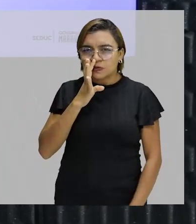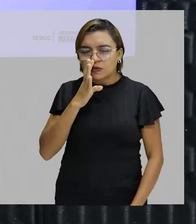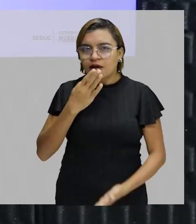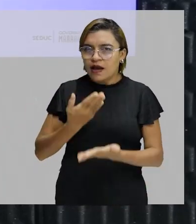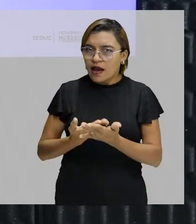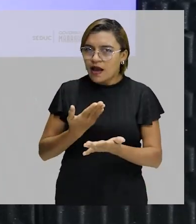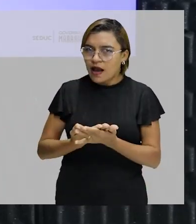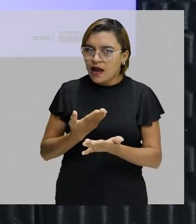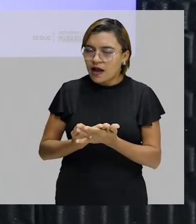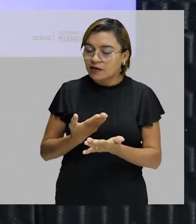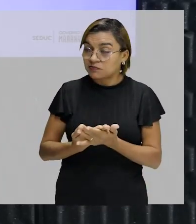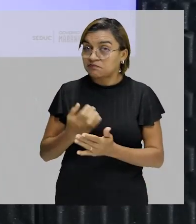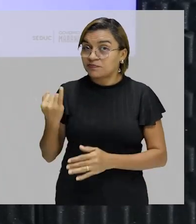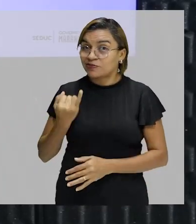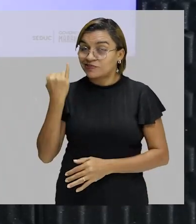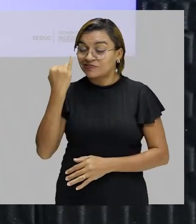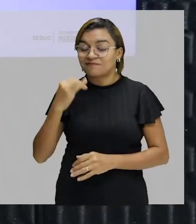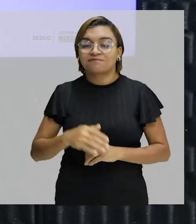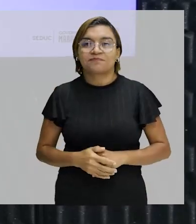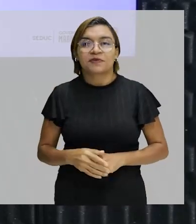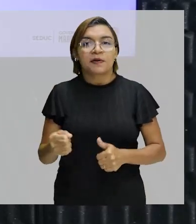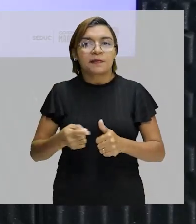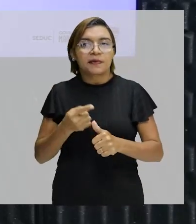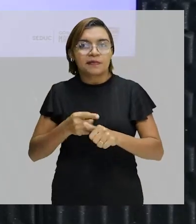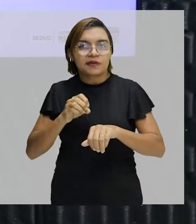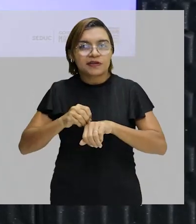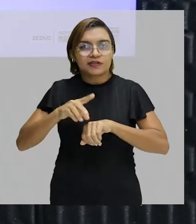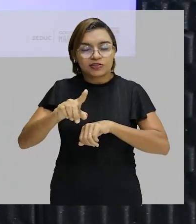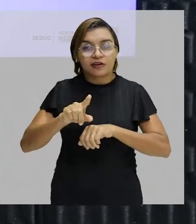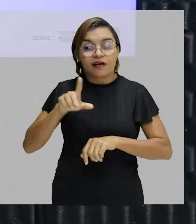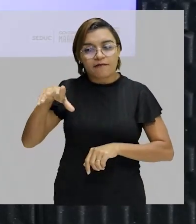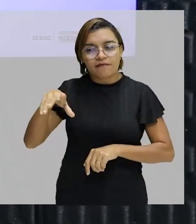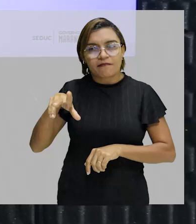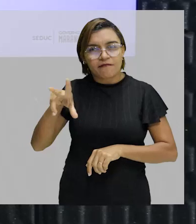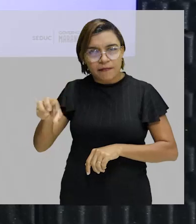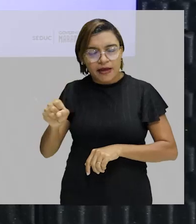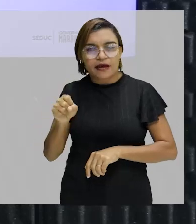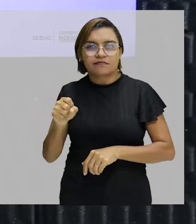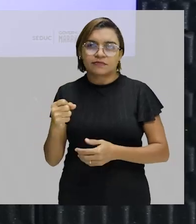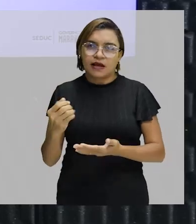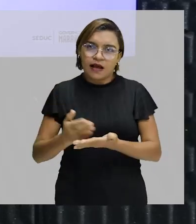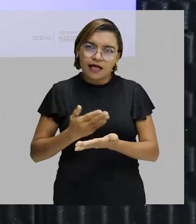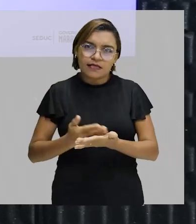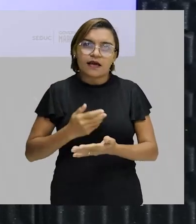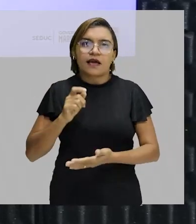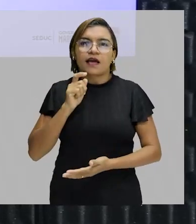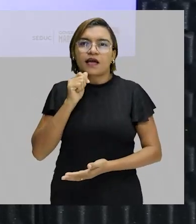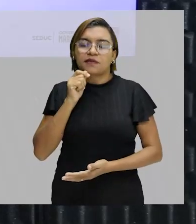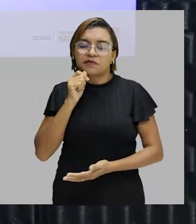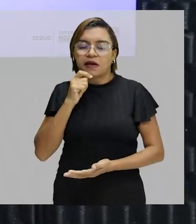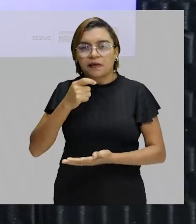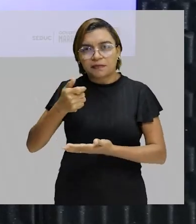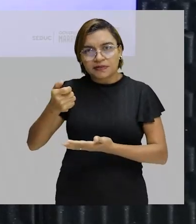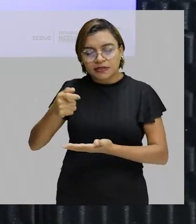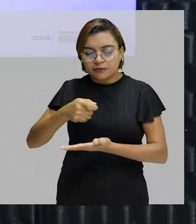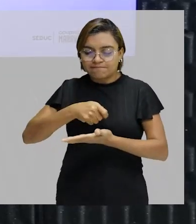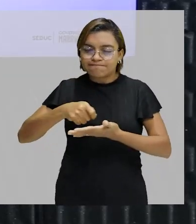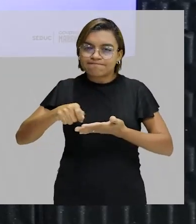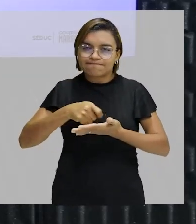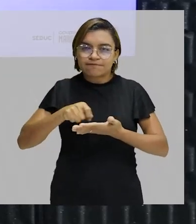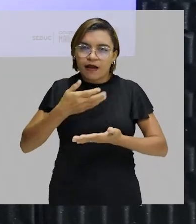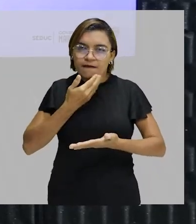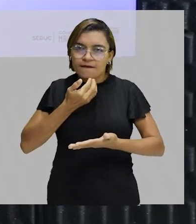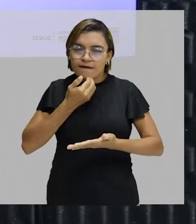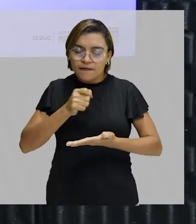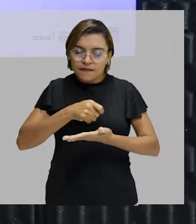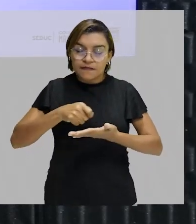estudos. Bom, como primeira dica, caderno, lápis, caneta, borracha, para você fazer suas devidas anotações. E,